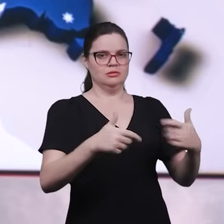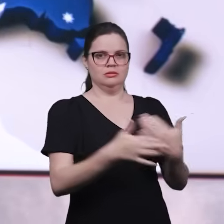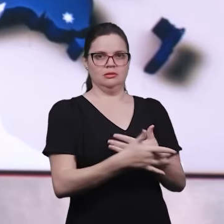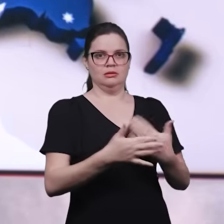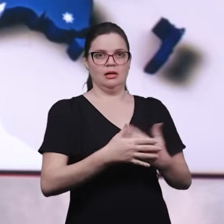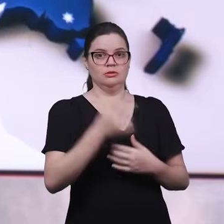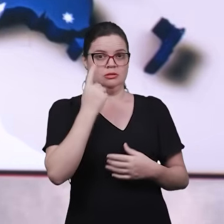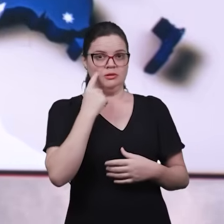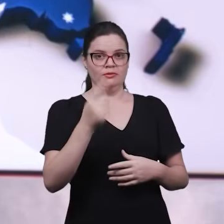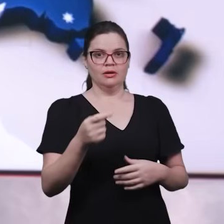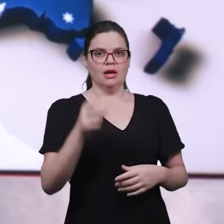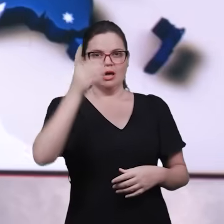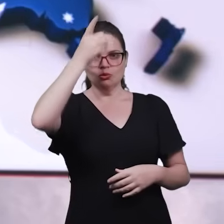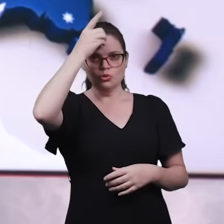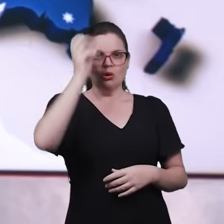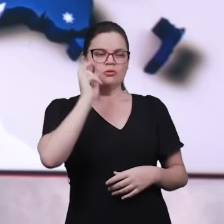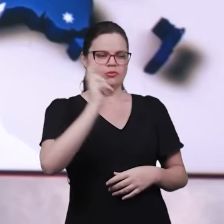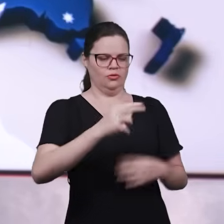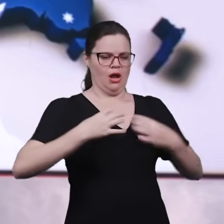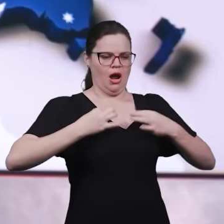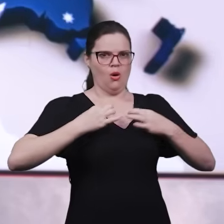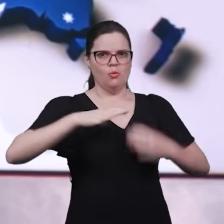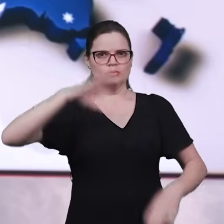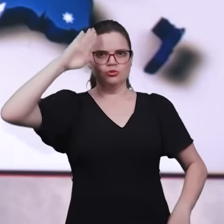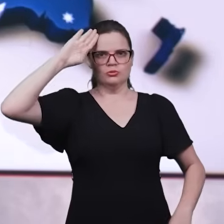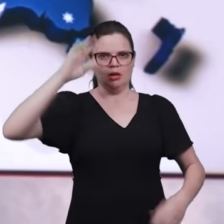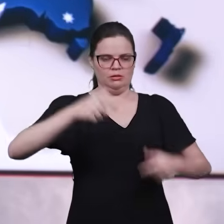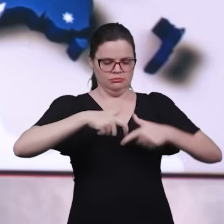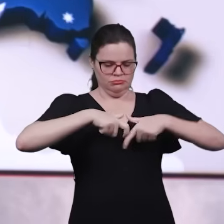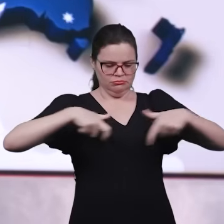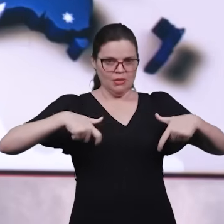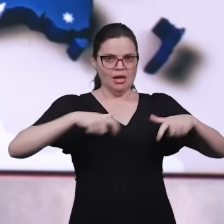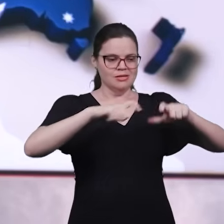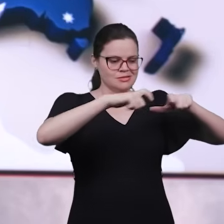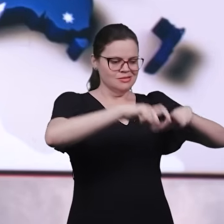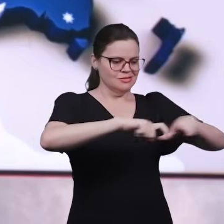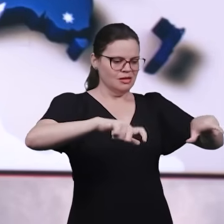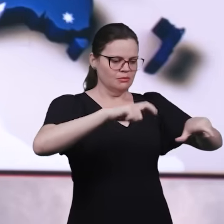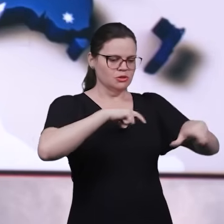O túmulo, o uniforme dele, a palavra Maranata, 1914.